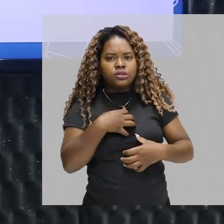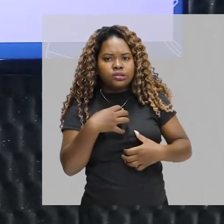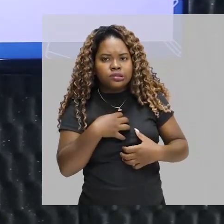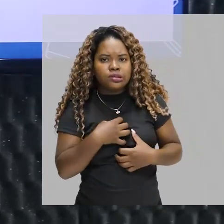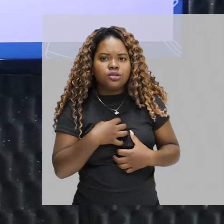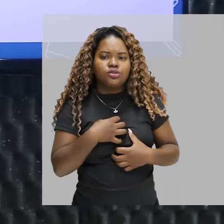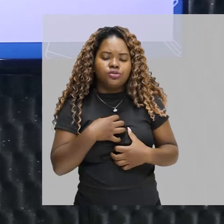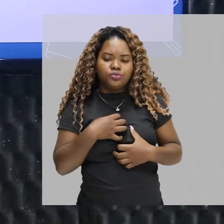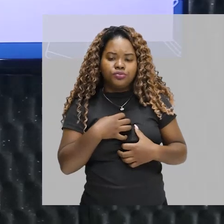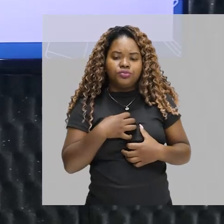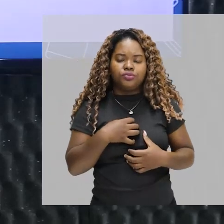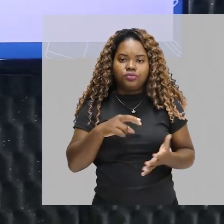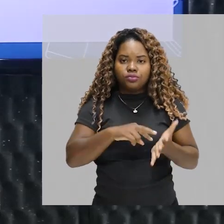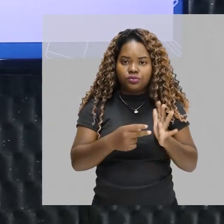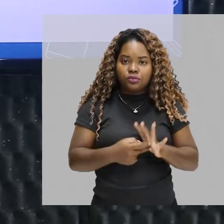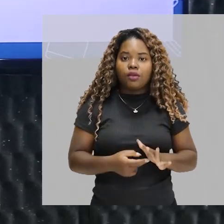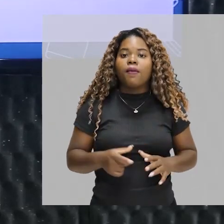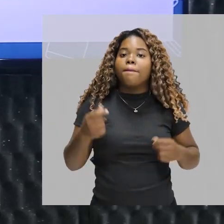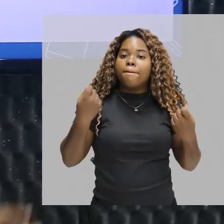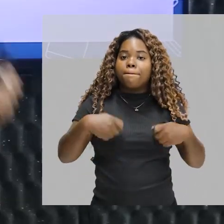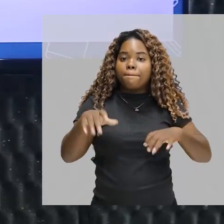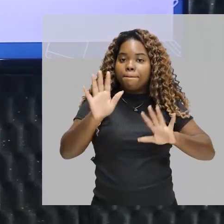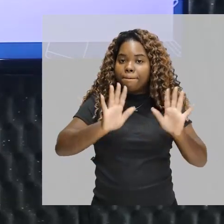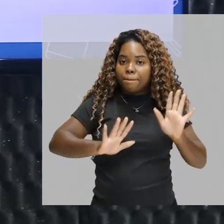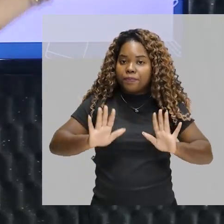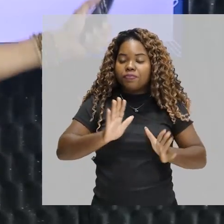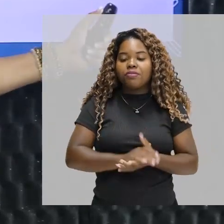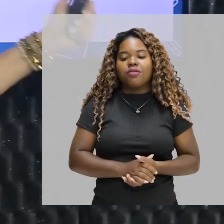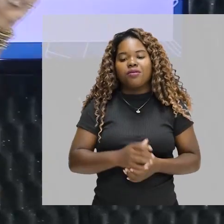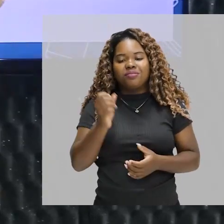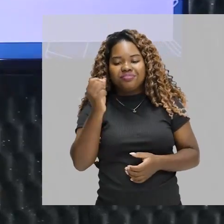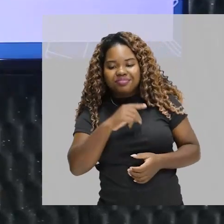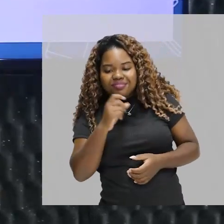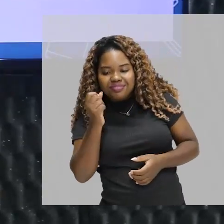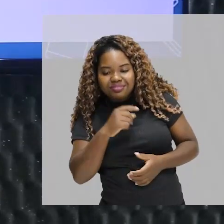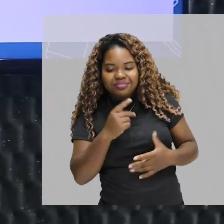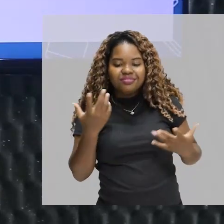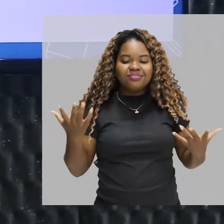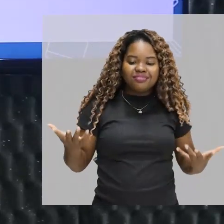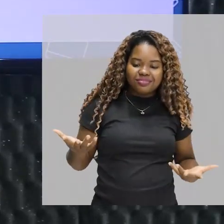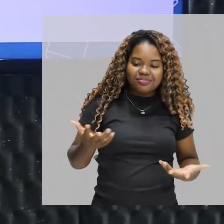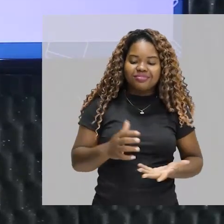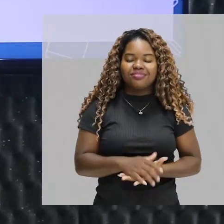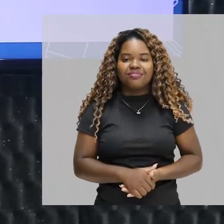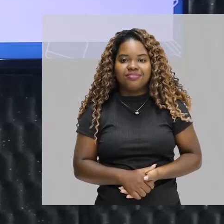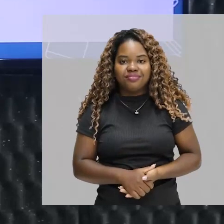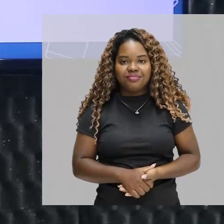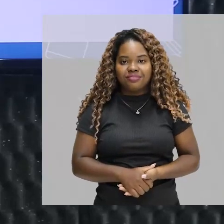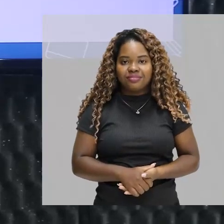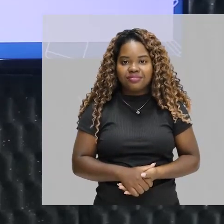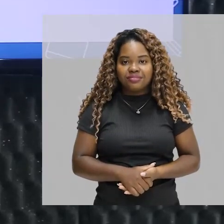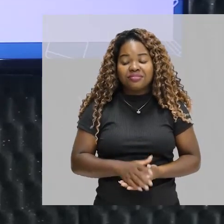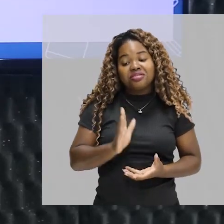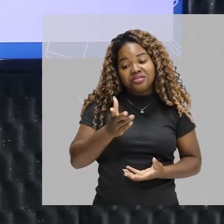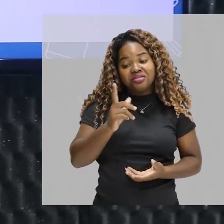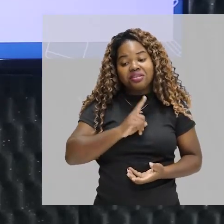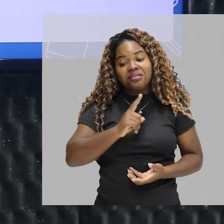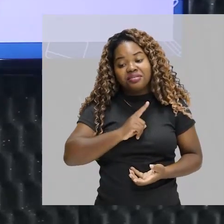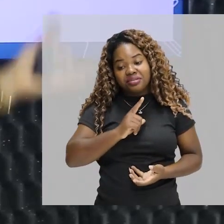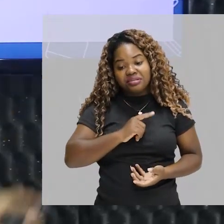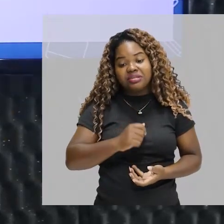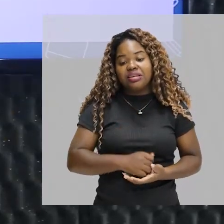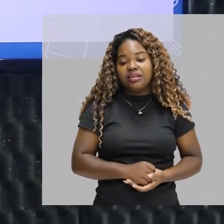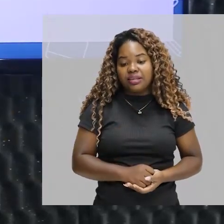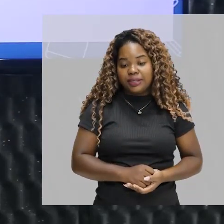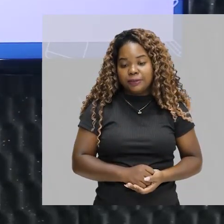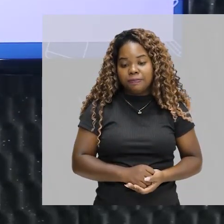se quer dizer. Então, nós temos que tomar muito cuidado. Embora seja engraçado, embora seja algo que já exista, né, essa